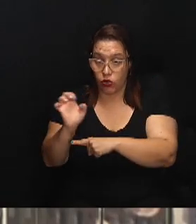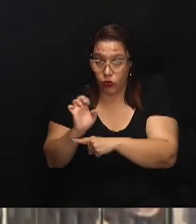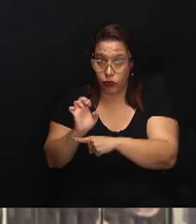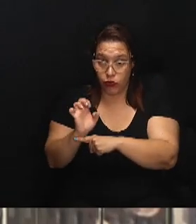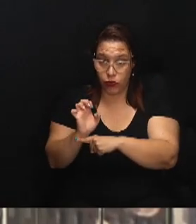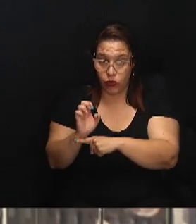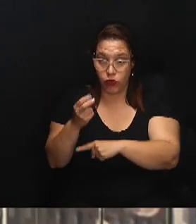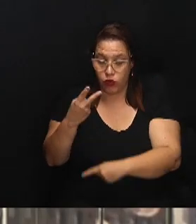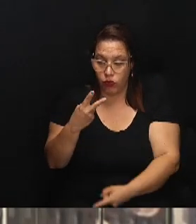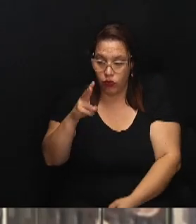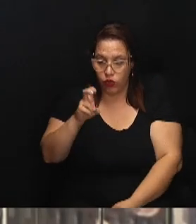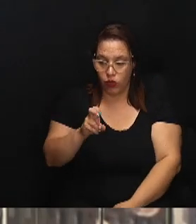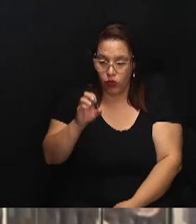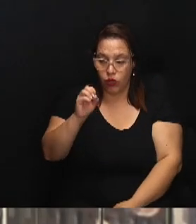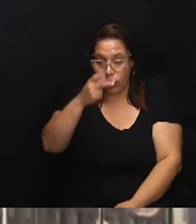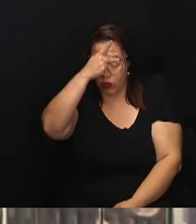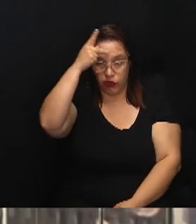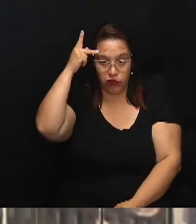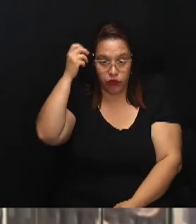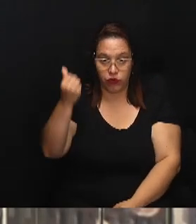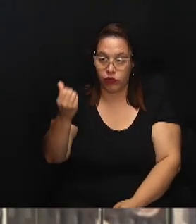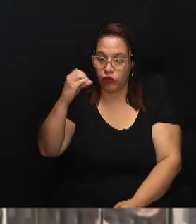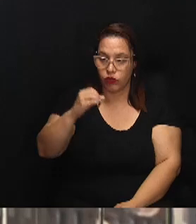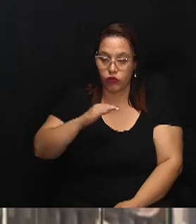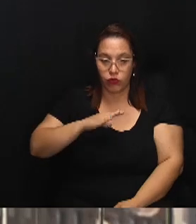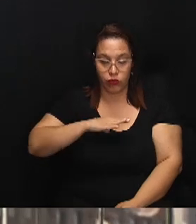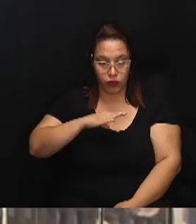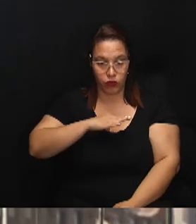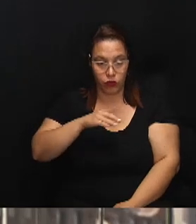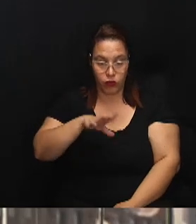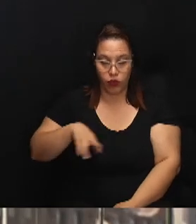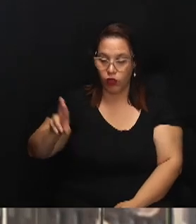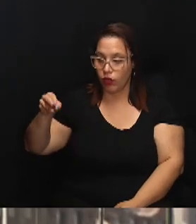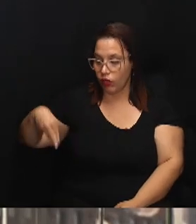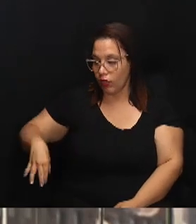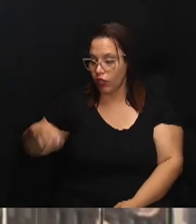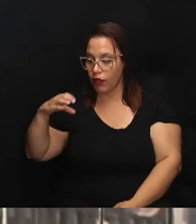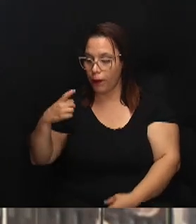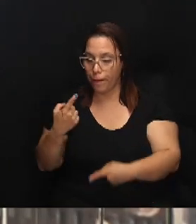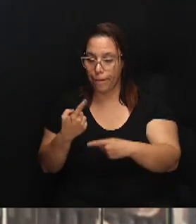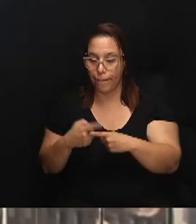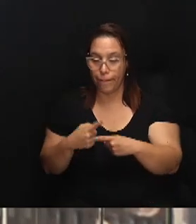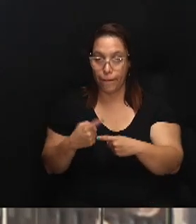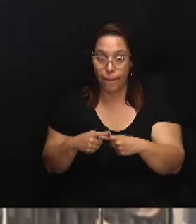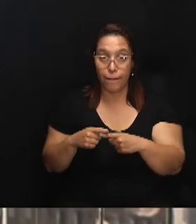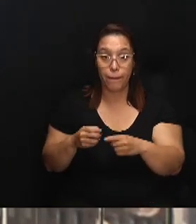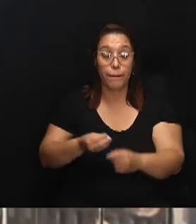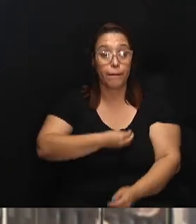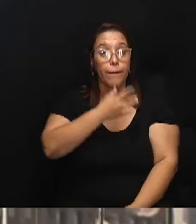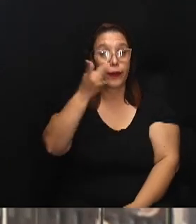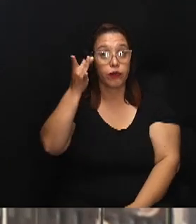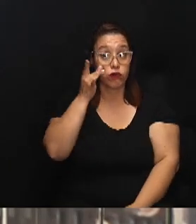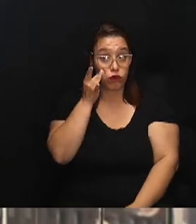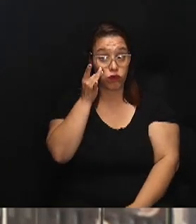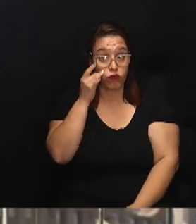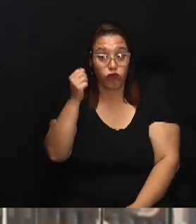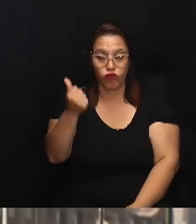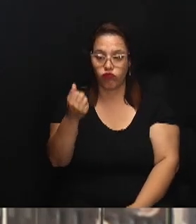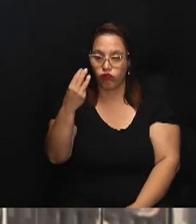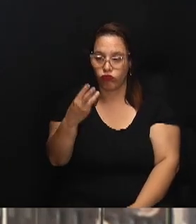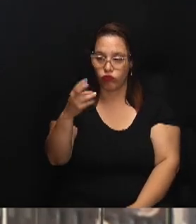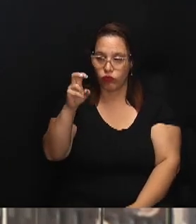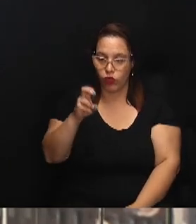menos 250 pessoas de 16 municípios da região metropolitana de Campinas estiveram presentes, sendo